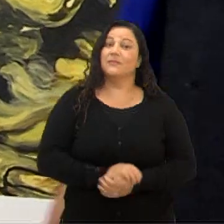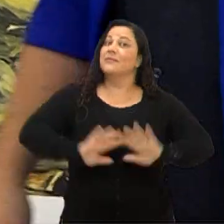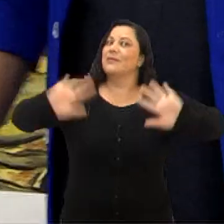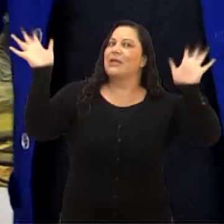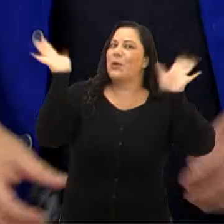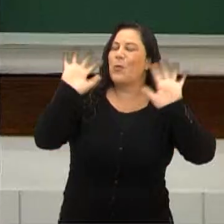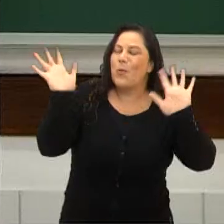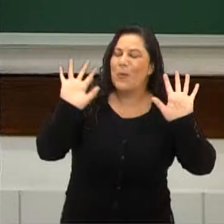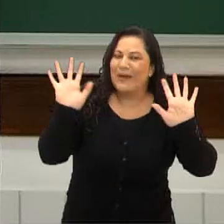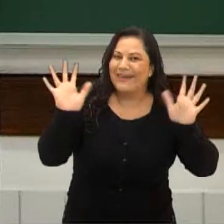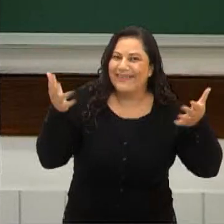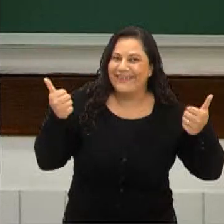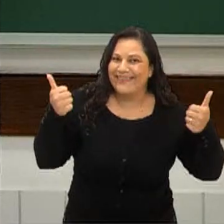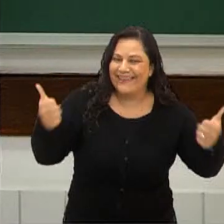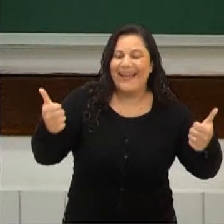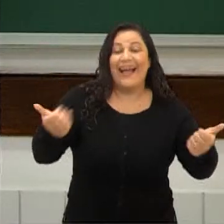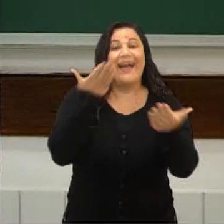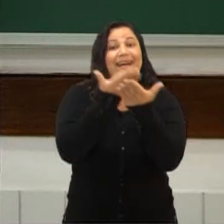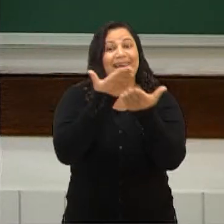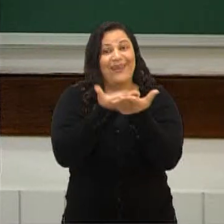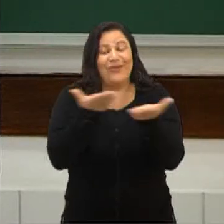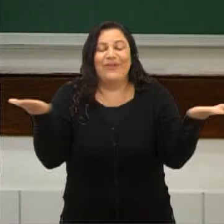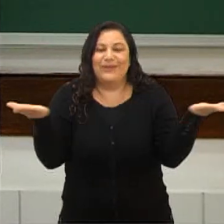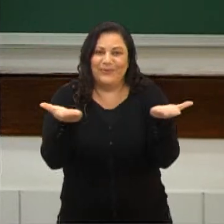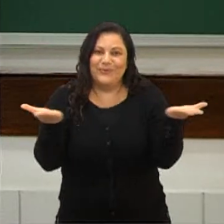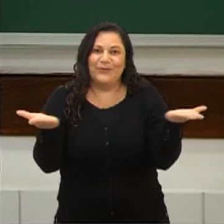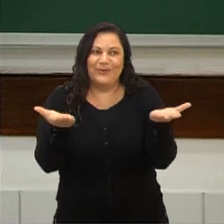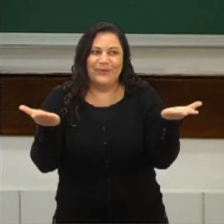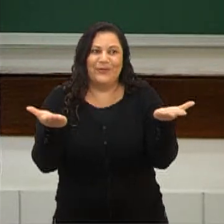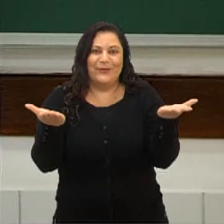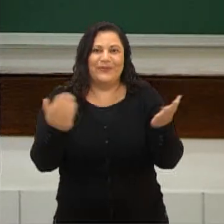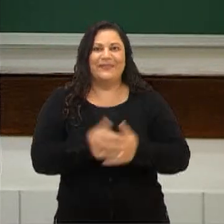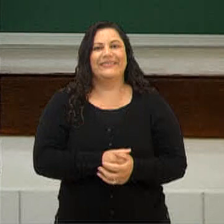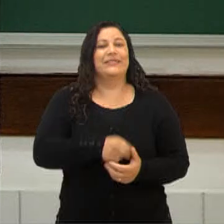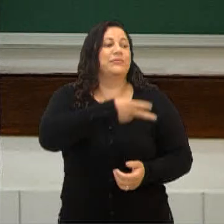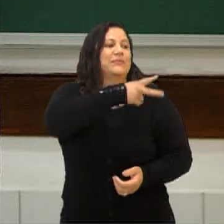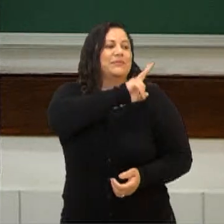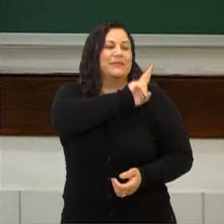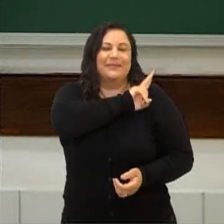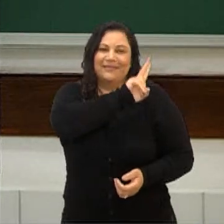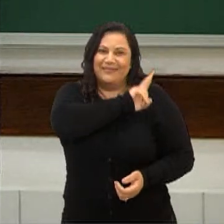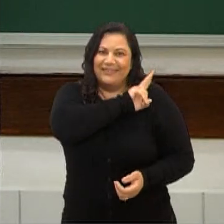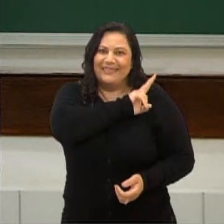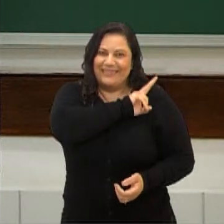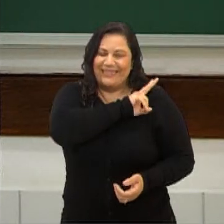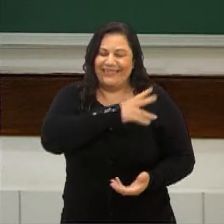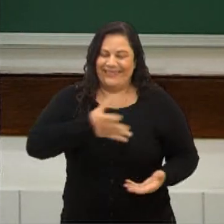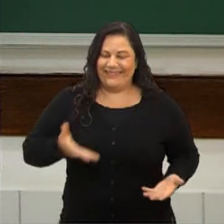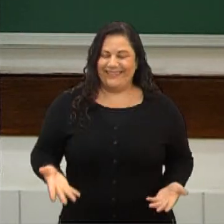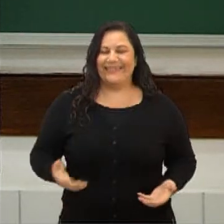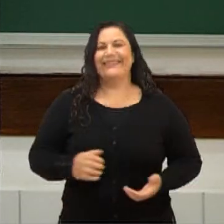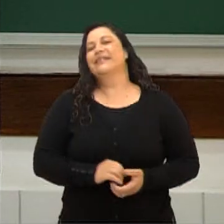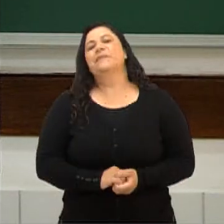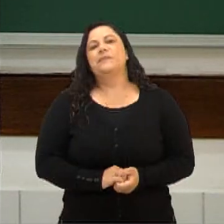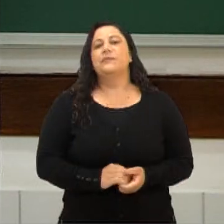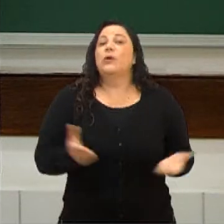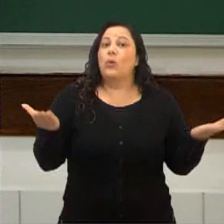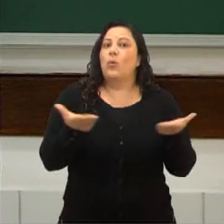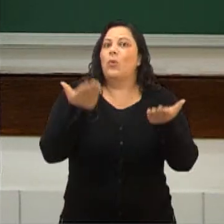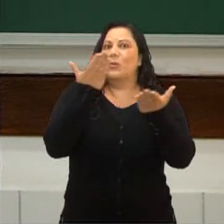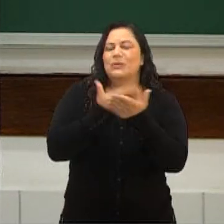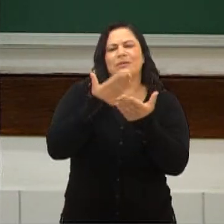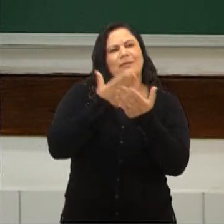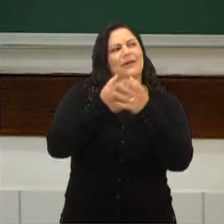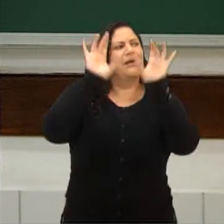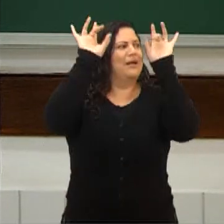Olá, pessoal. A aula de hoje, né, para a segunda série do ensino médio, né, e hoje a aula é um